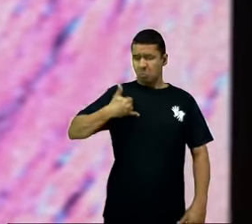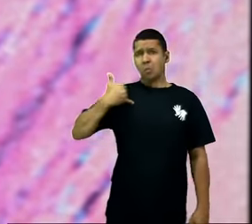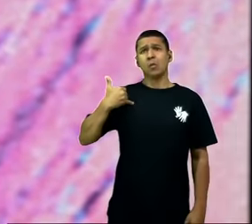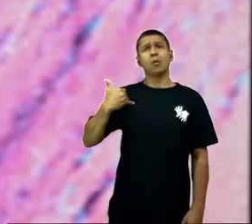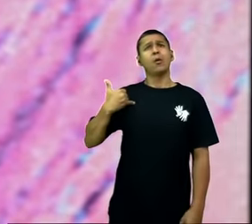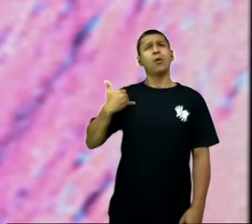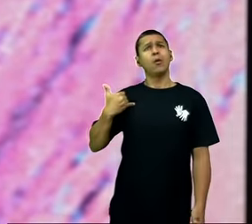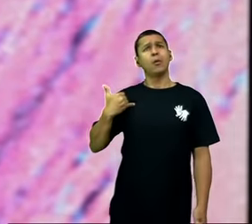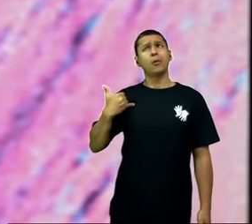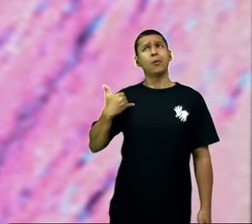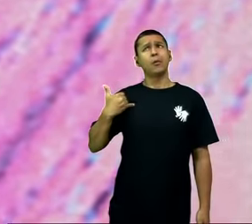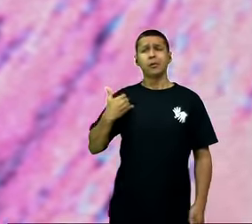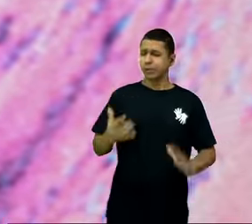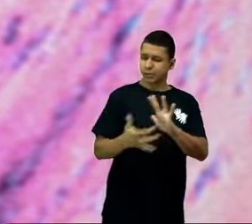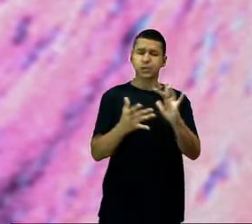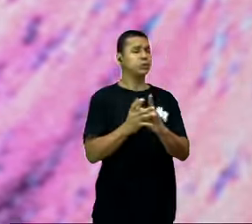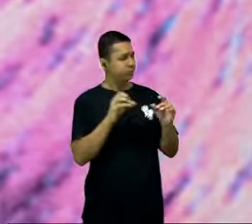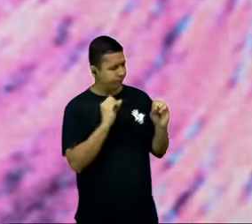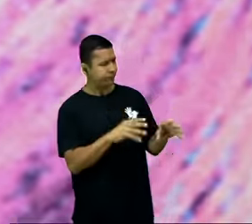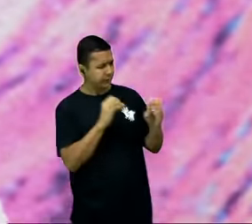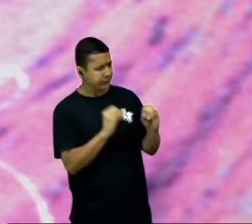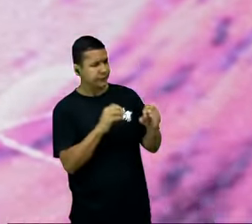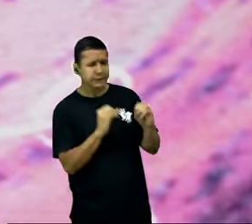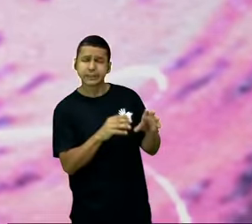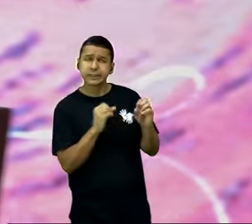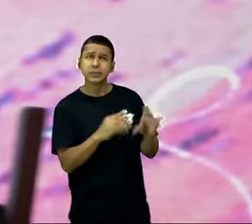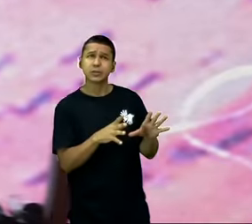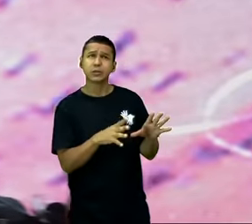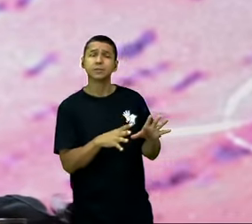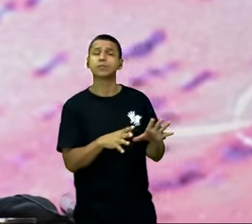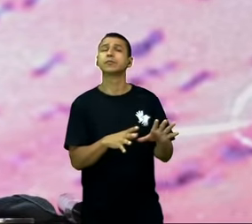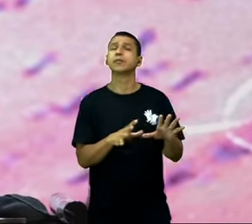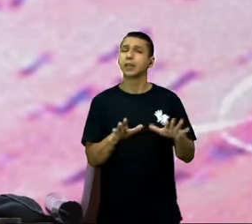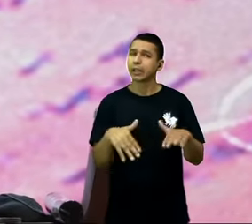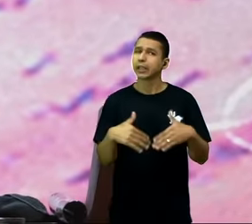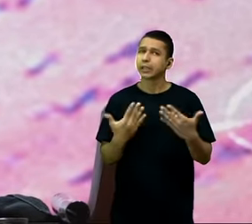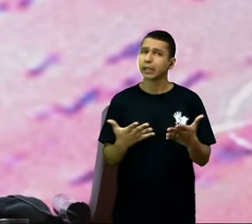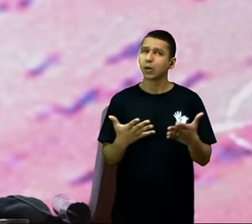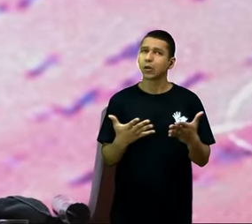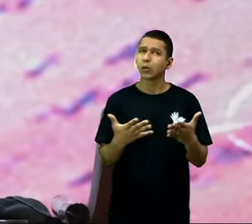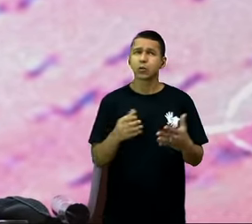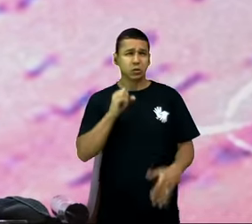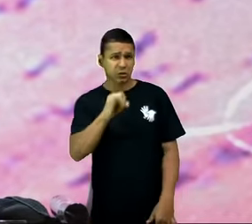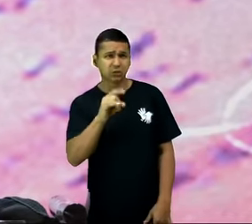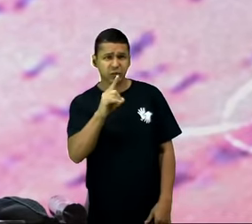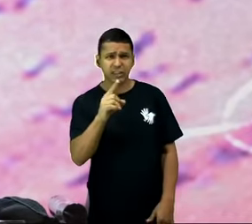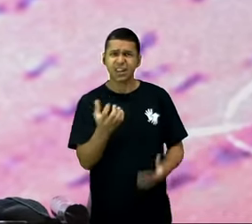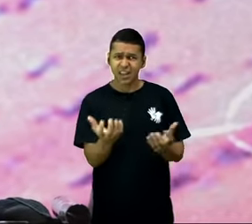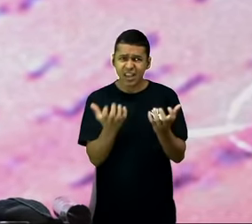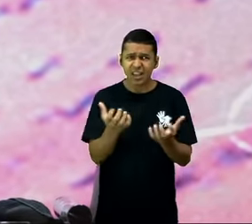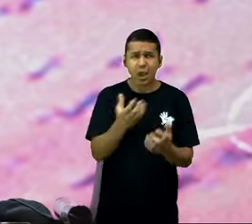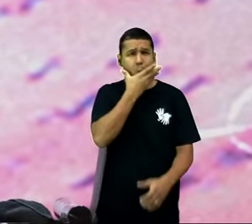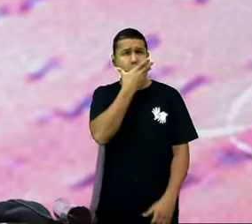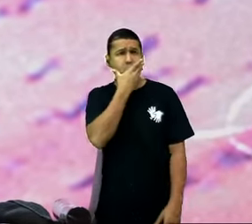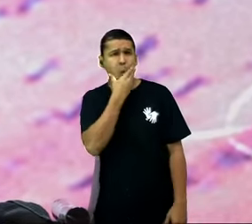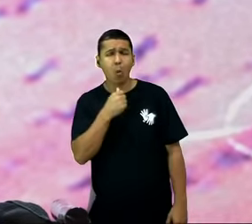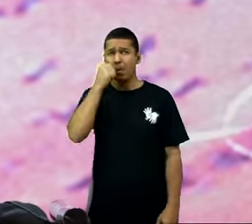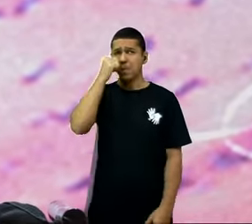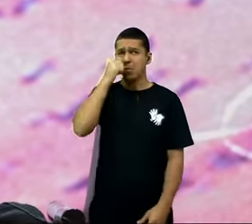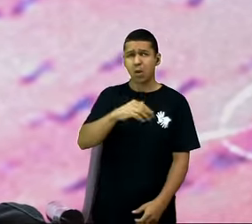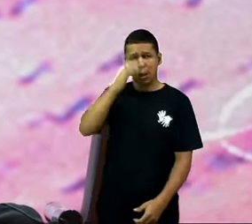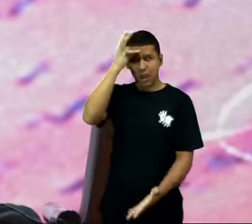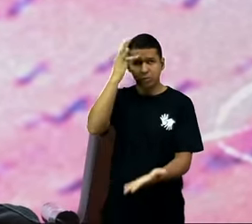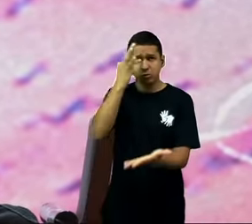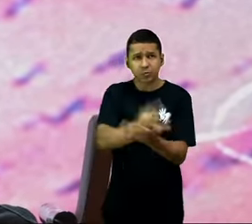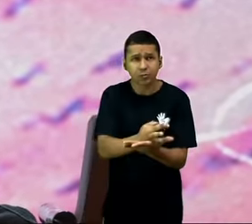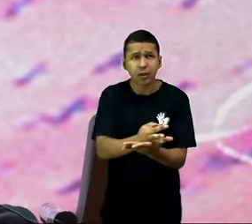vida de Jesus teve que ensinar eles na marra. Se a gente quiser ser homens e mulheres de fé, nós vamos ter que aprender. Tem alguém que quer ser um homem e uma mulher de fé? Levante a mão e diga,